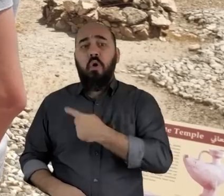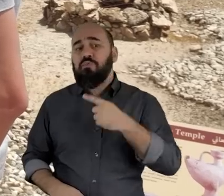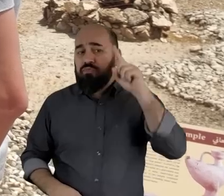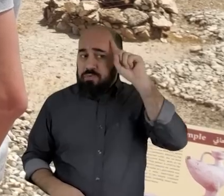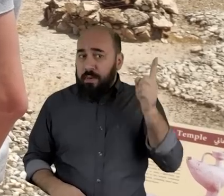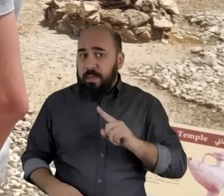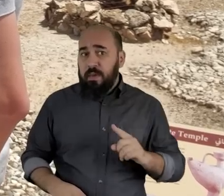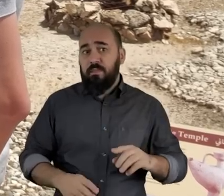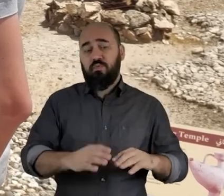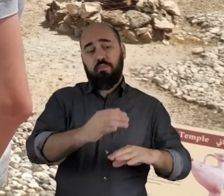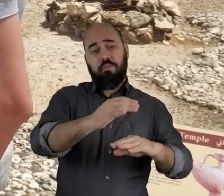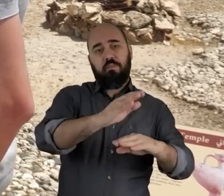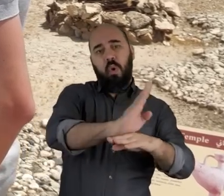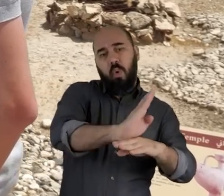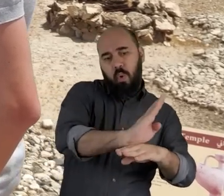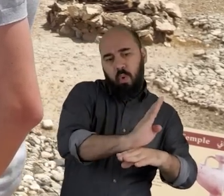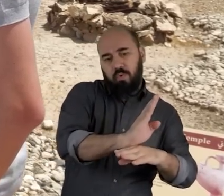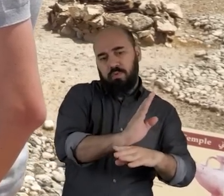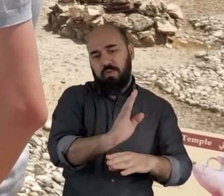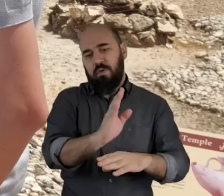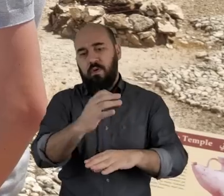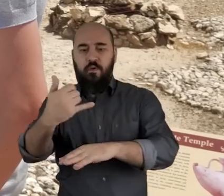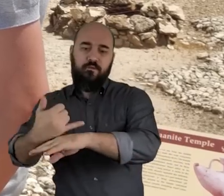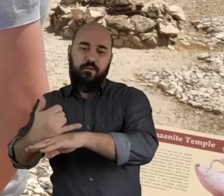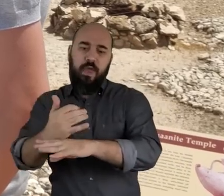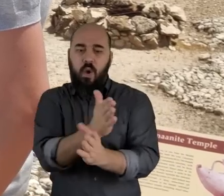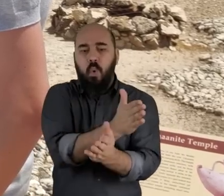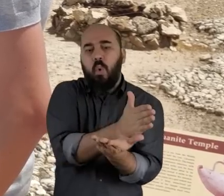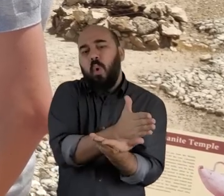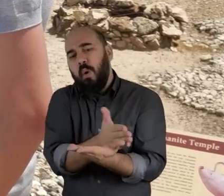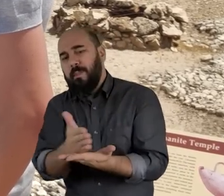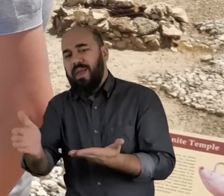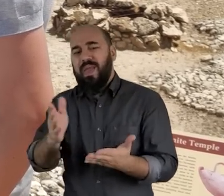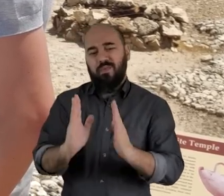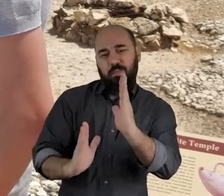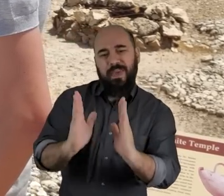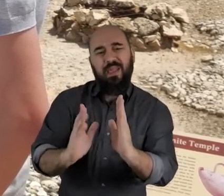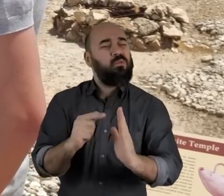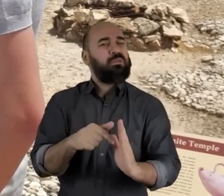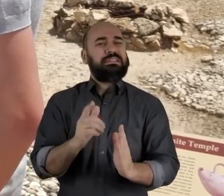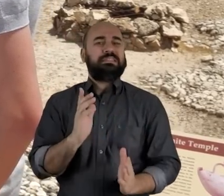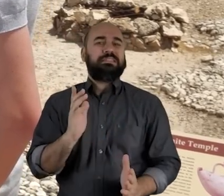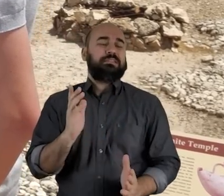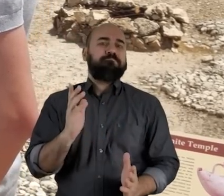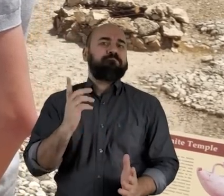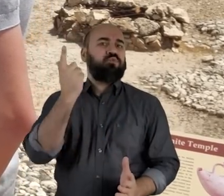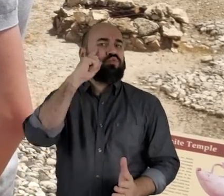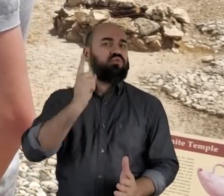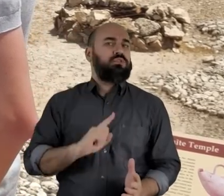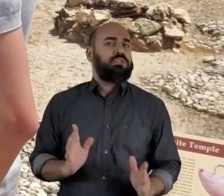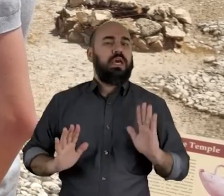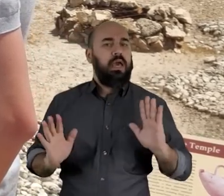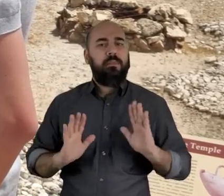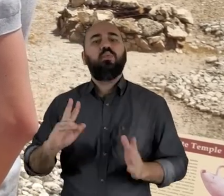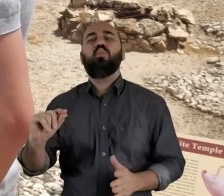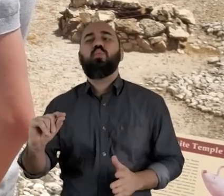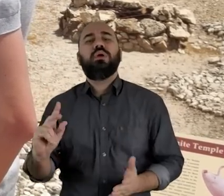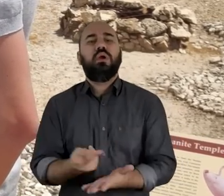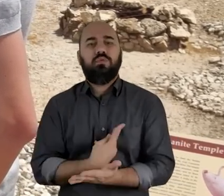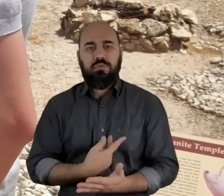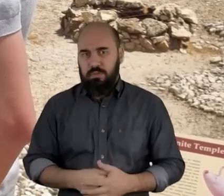período do bronze e o início do ferro 2, quando Salomão constrói aqui. O fato é que essa cidade tem todos